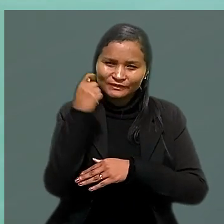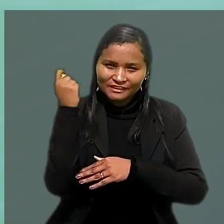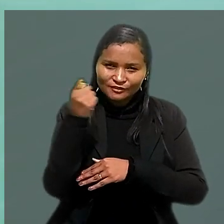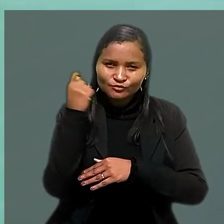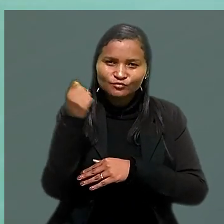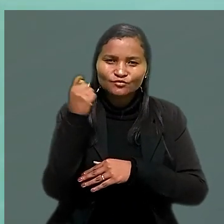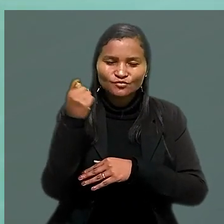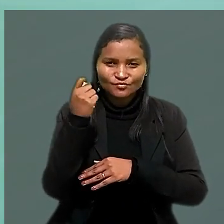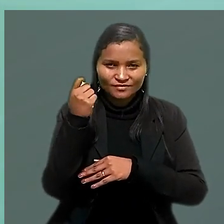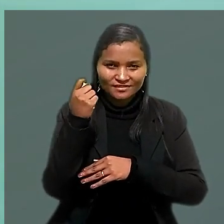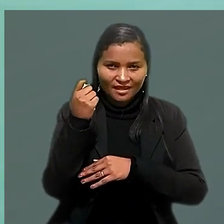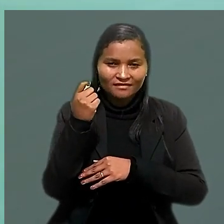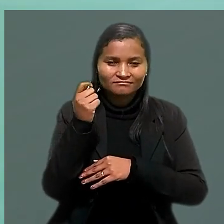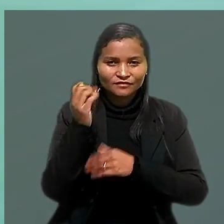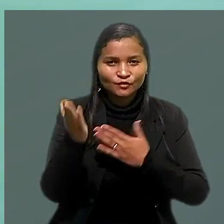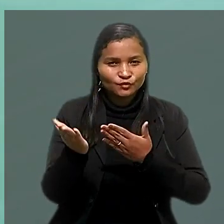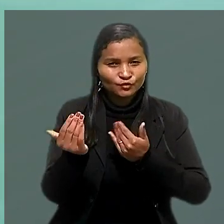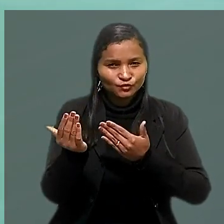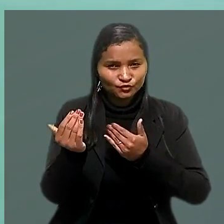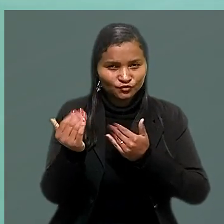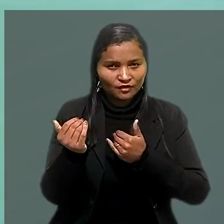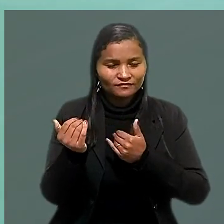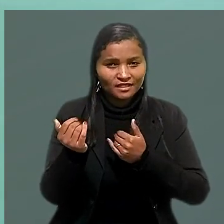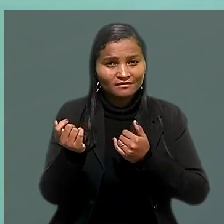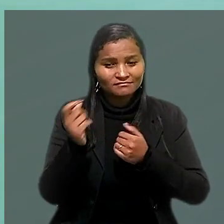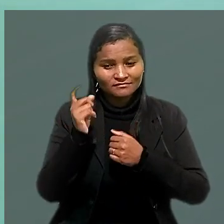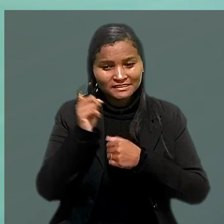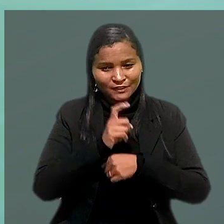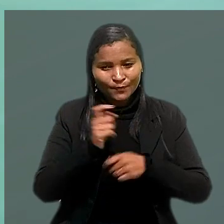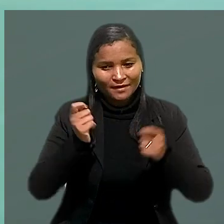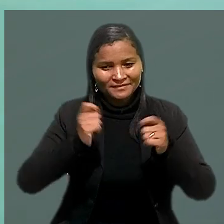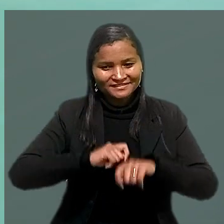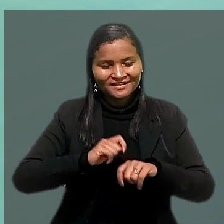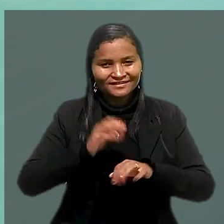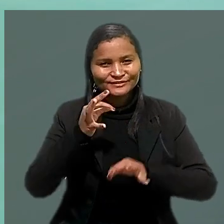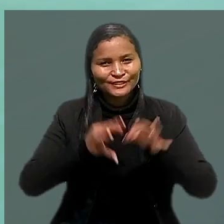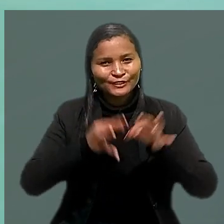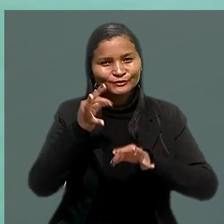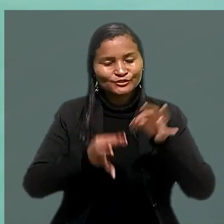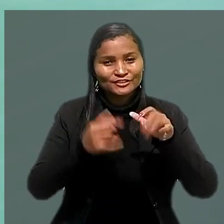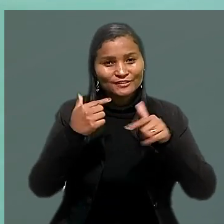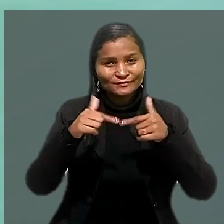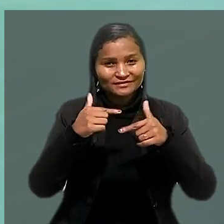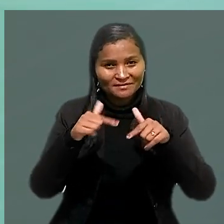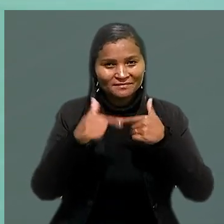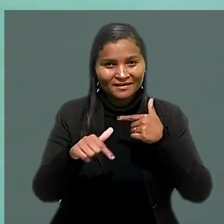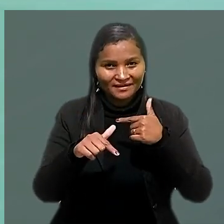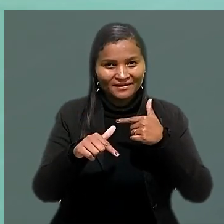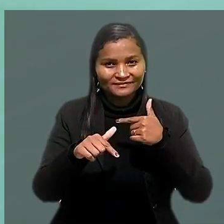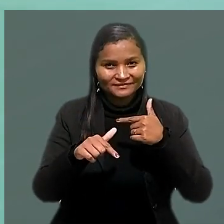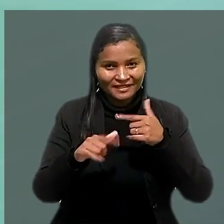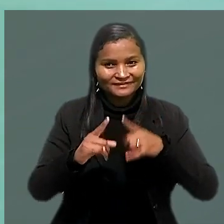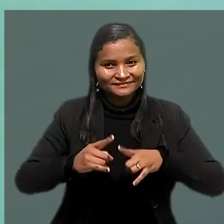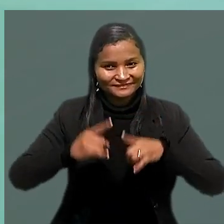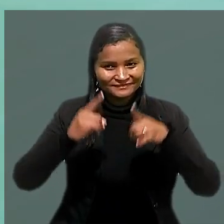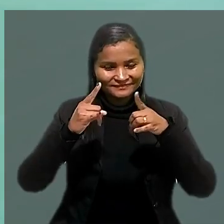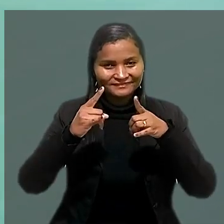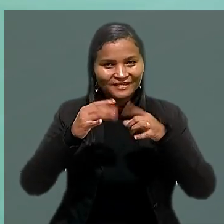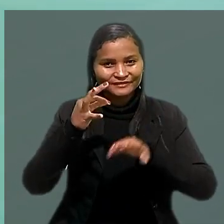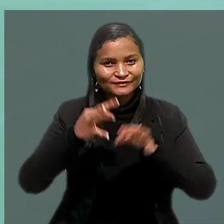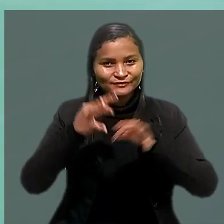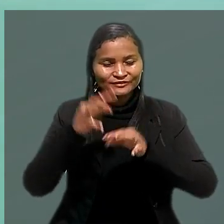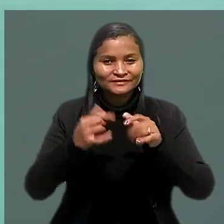Pescar, no Rio Grande do Sul, em que esses jovens eles são capacitados na Justiça do Trabalho, nas dependências da